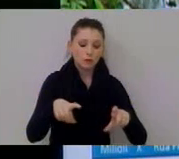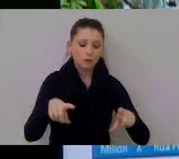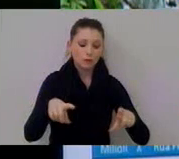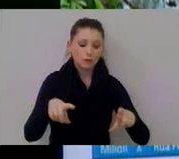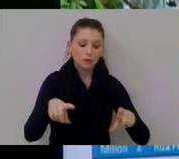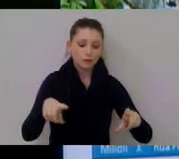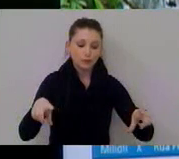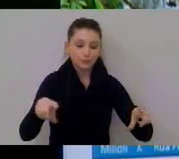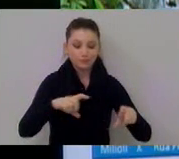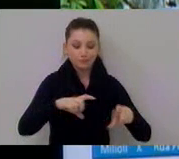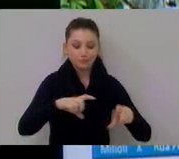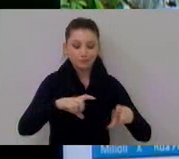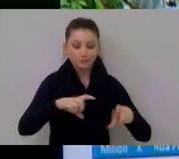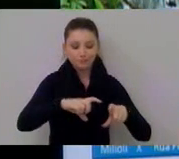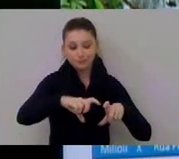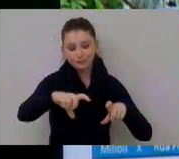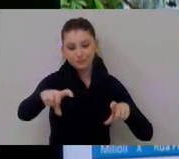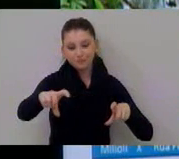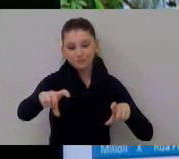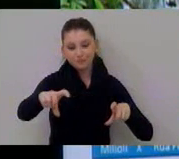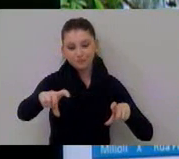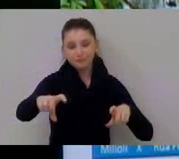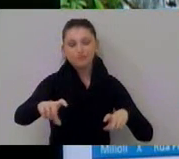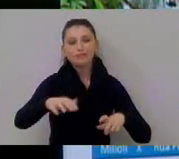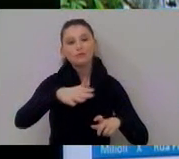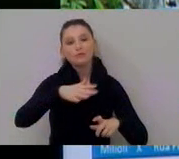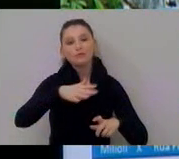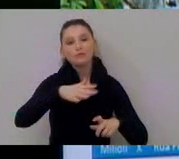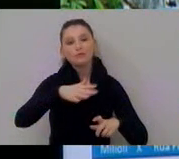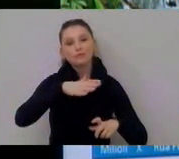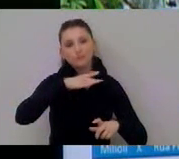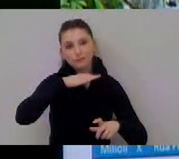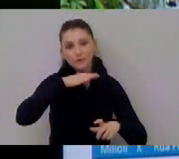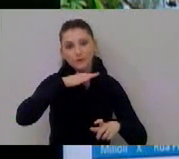e Vida Nova.